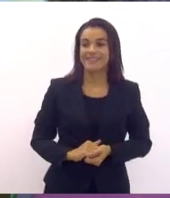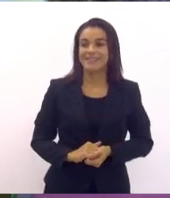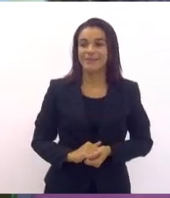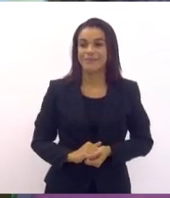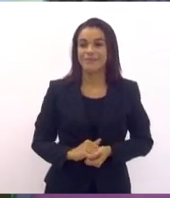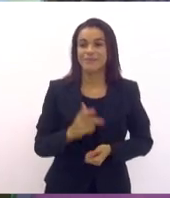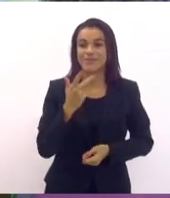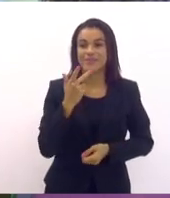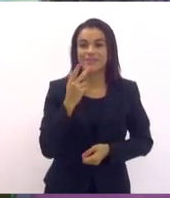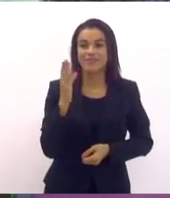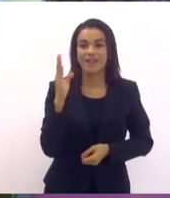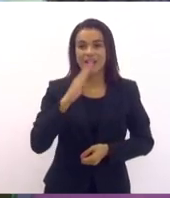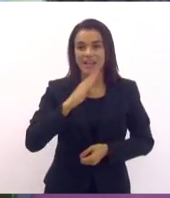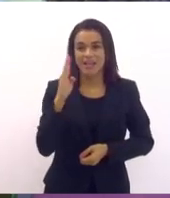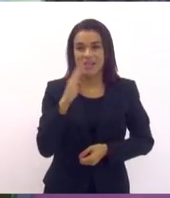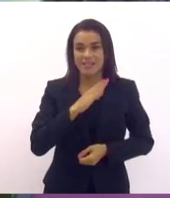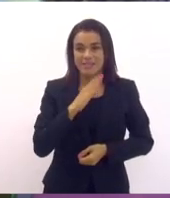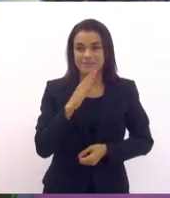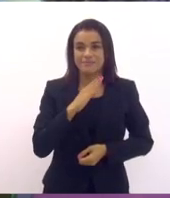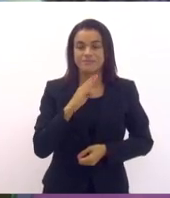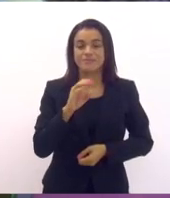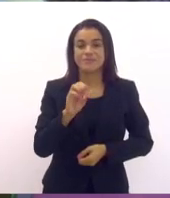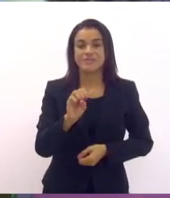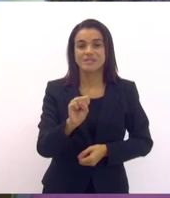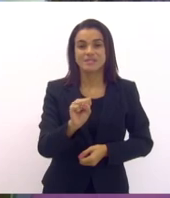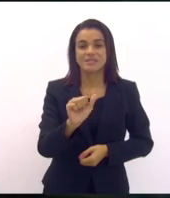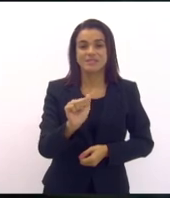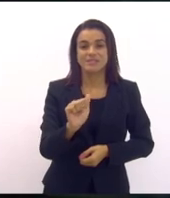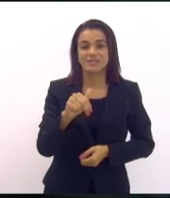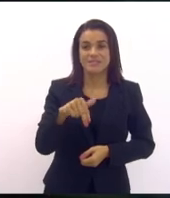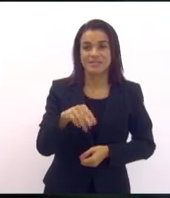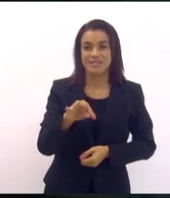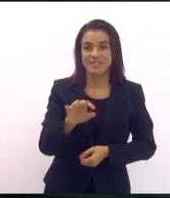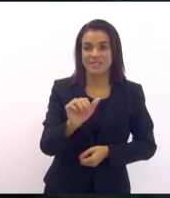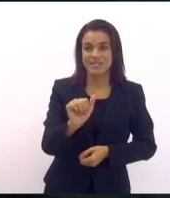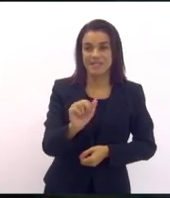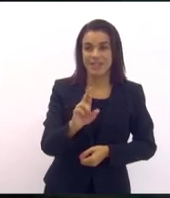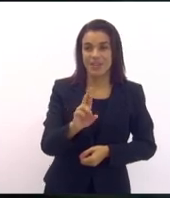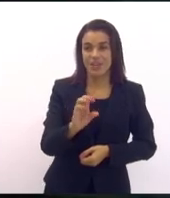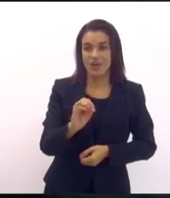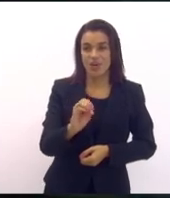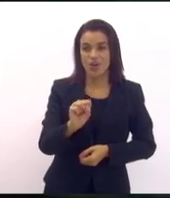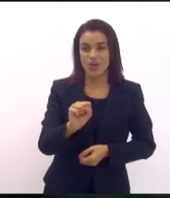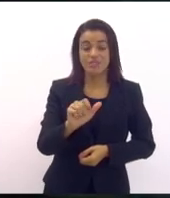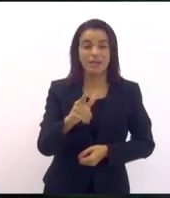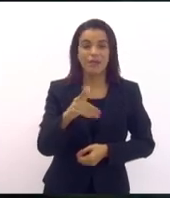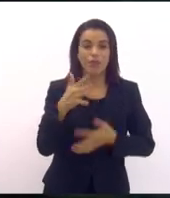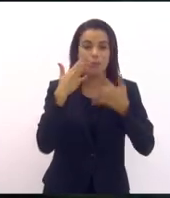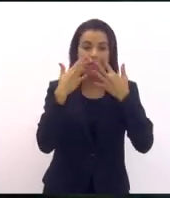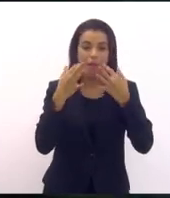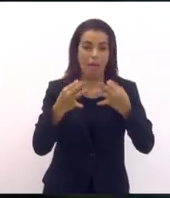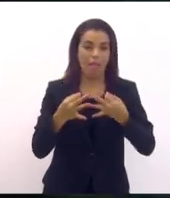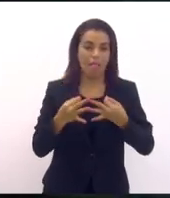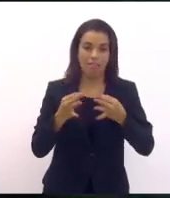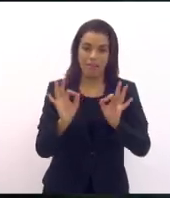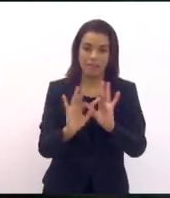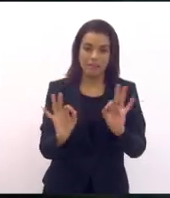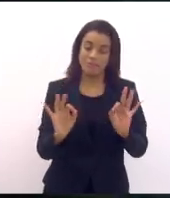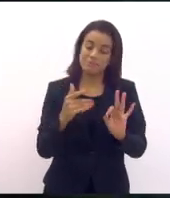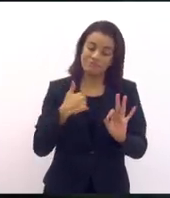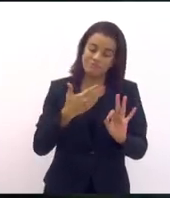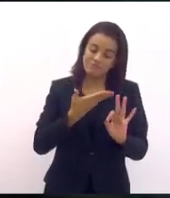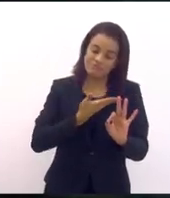rapidinho aproveitando que o Santa Rosa ele quase não me dá confiança mas é um irmão que eu gosto